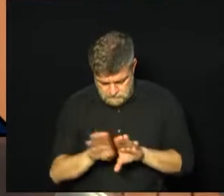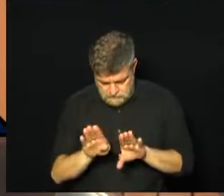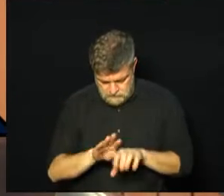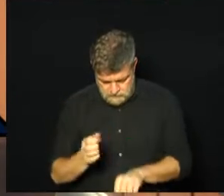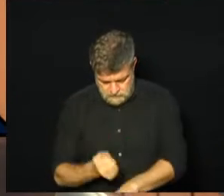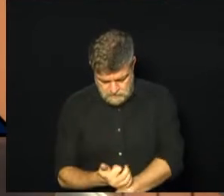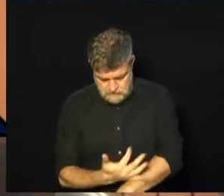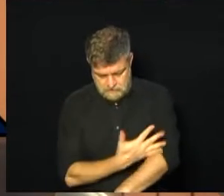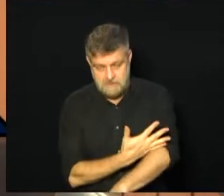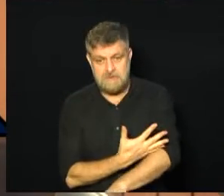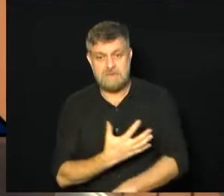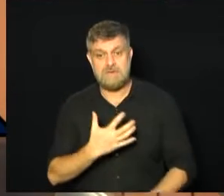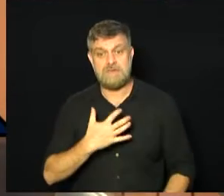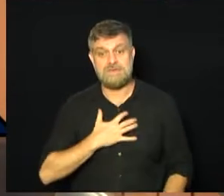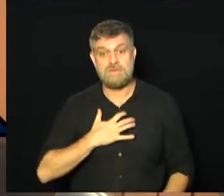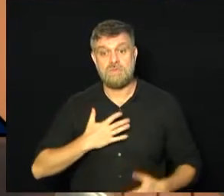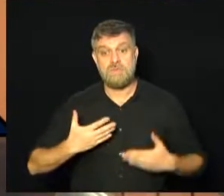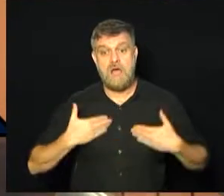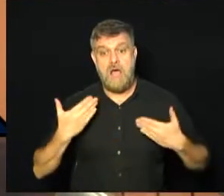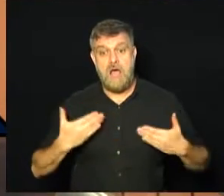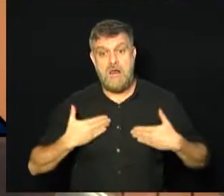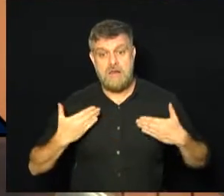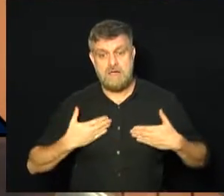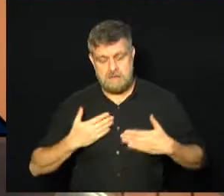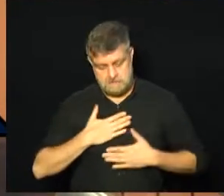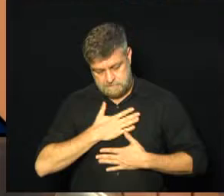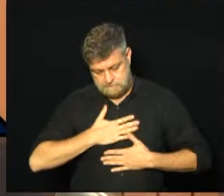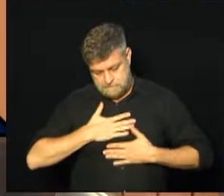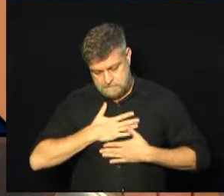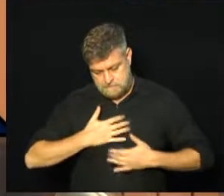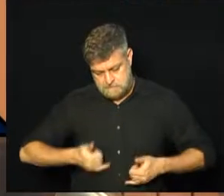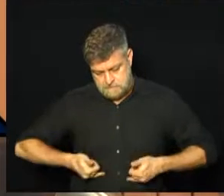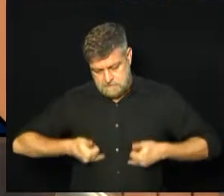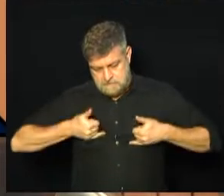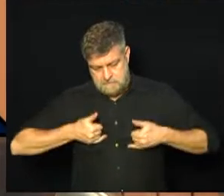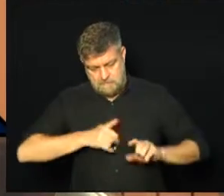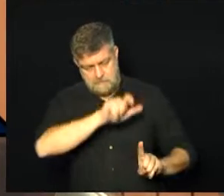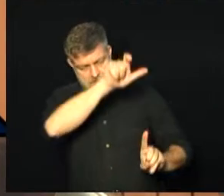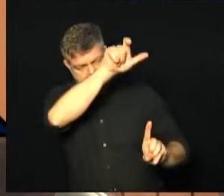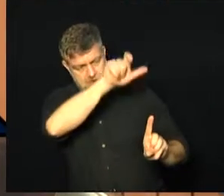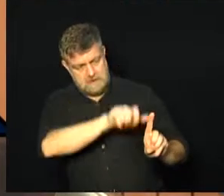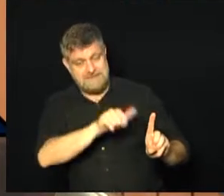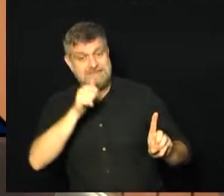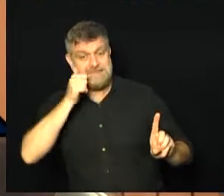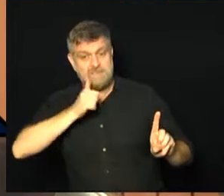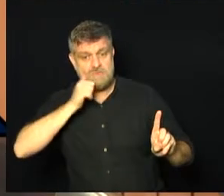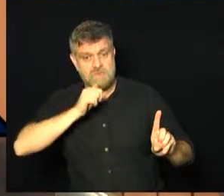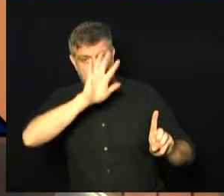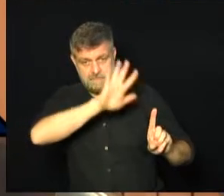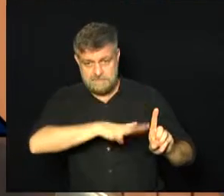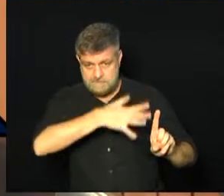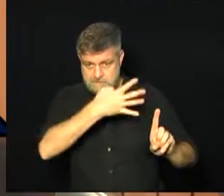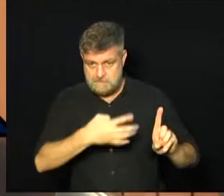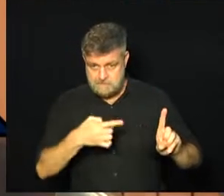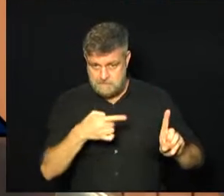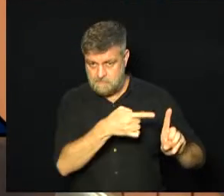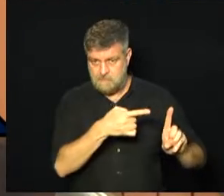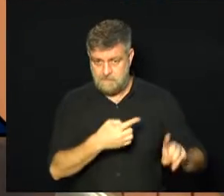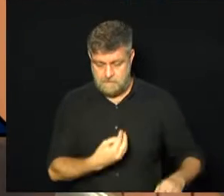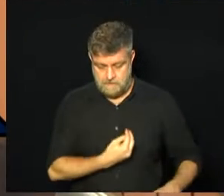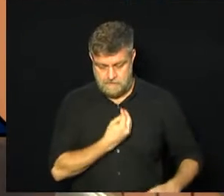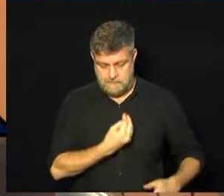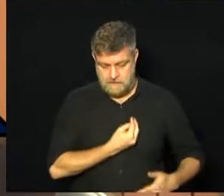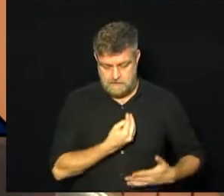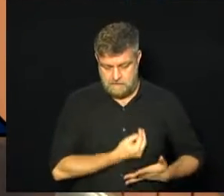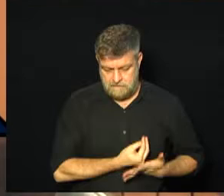emoção, sinto muita alegria e honra de homenagear essa mulher que dedica boa